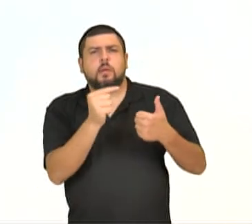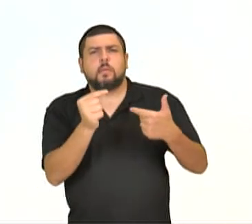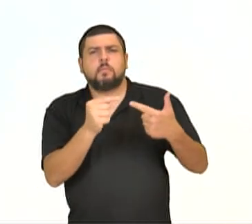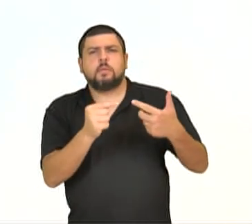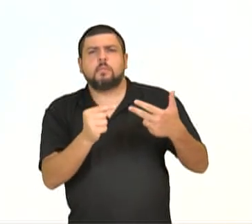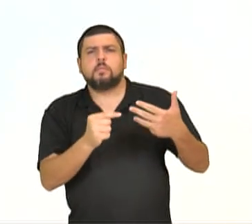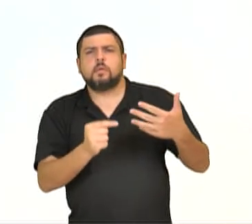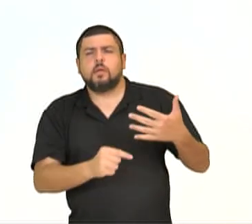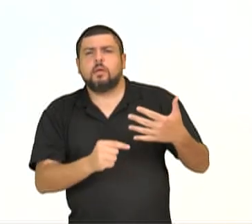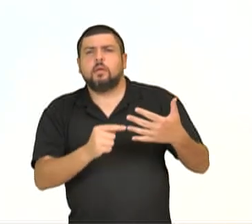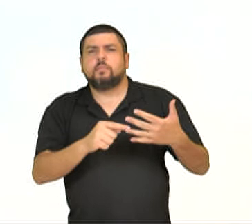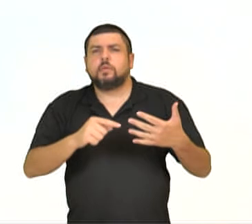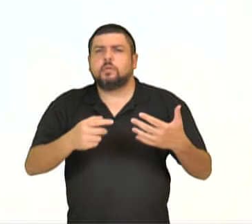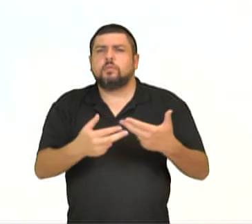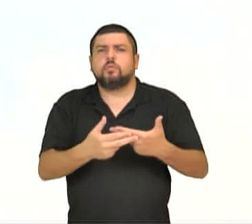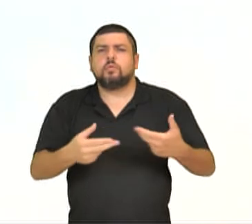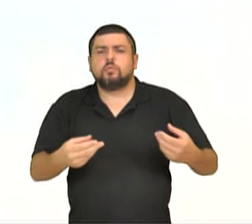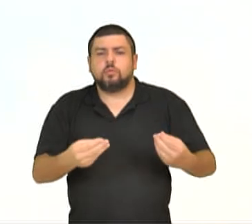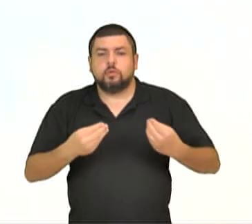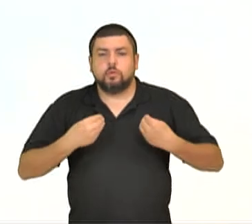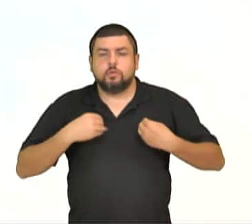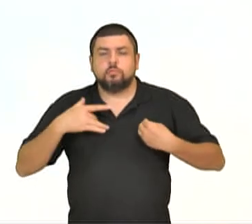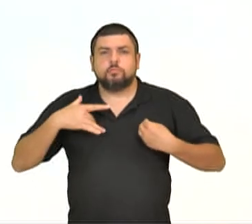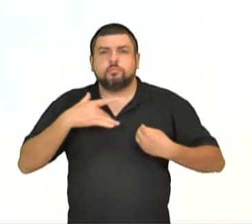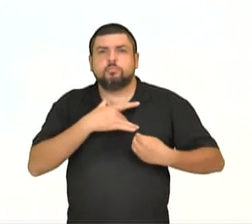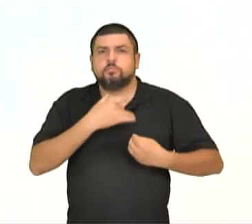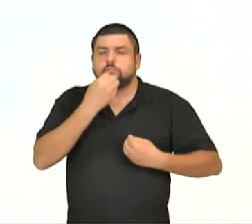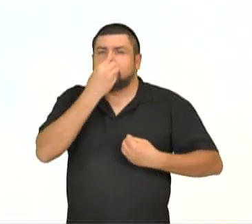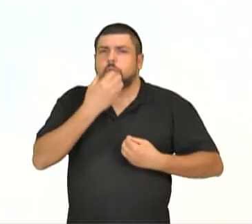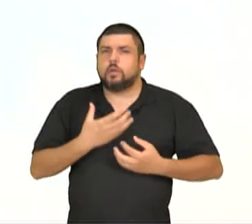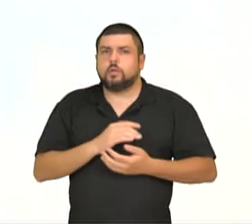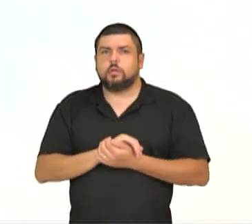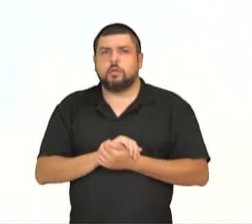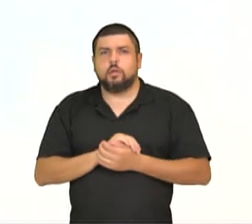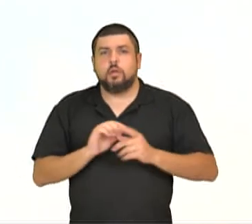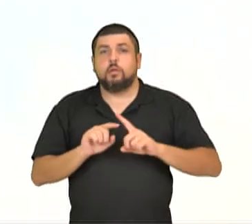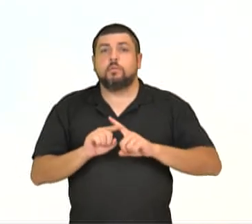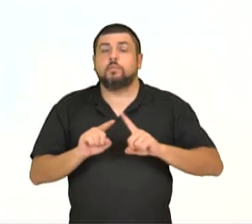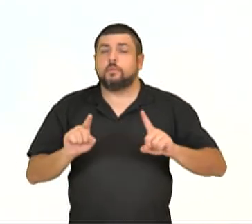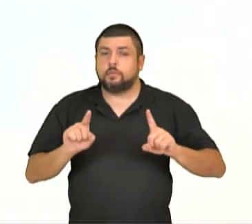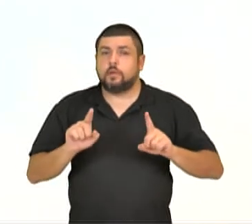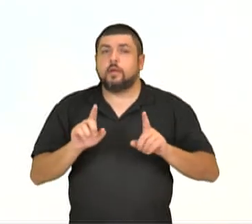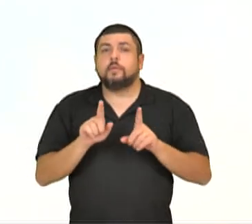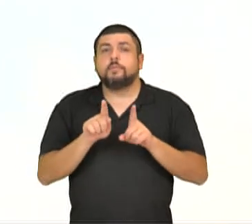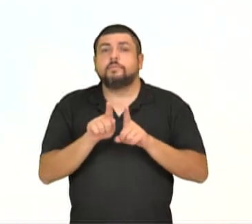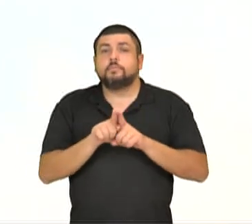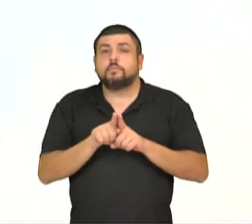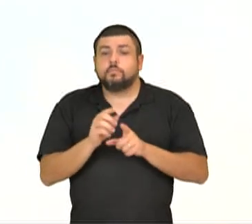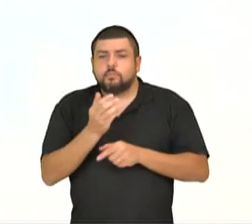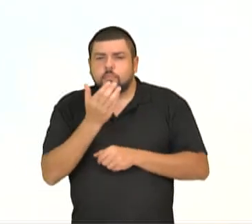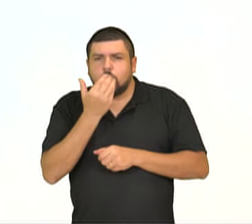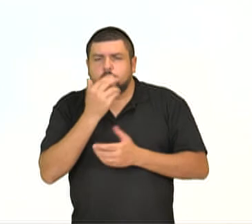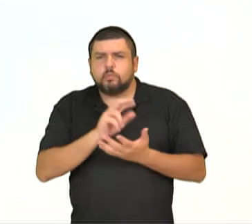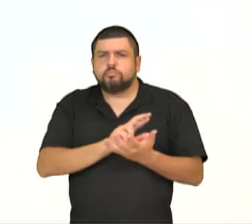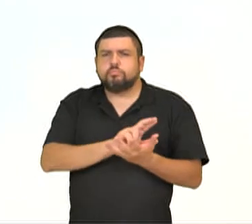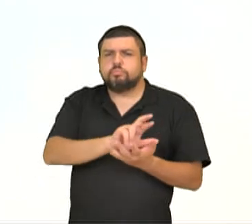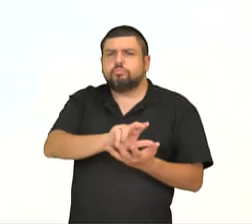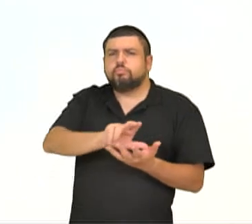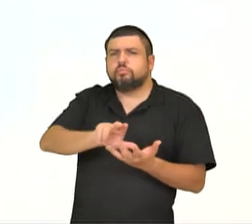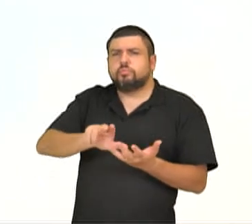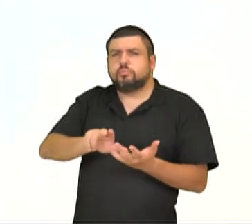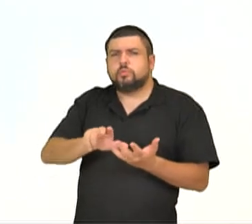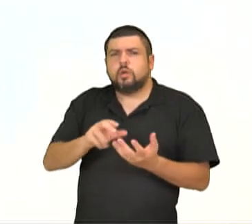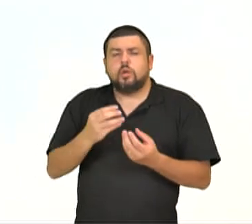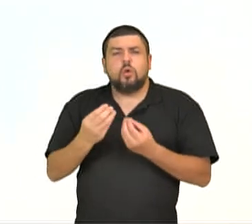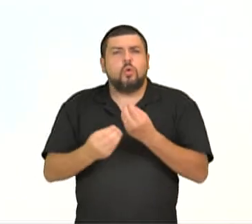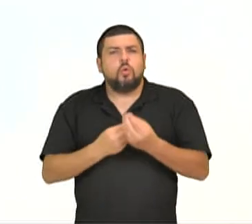nutrientes que fazem bem à saúde, mas também como um elemento agregador e de diversificação das formas como as pessoas